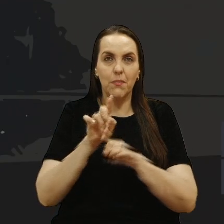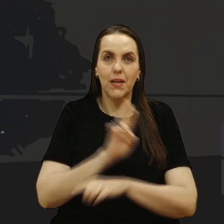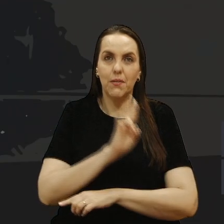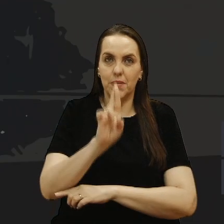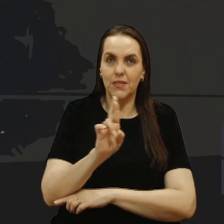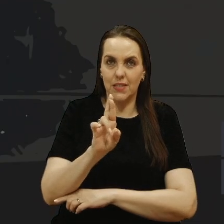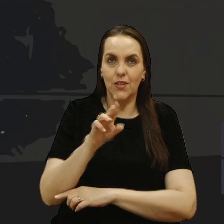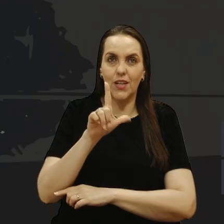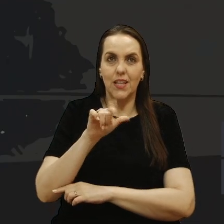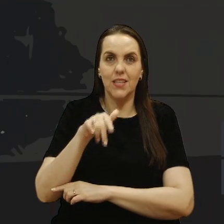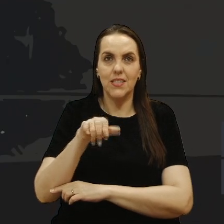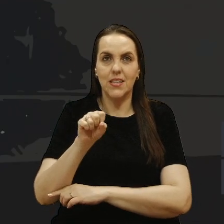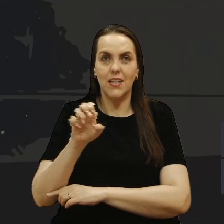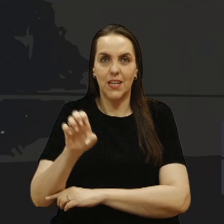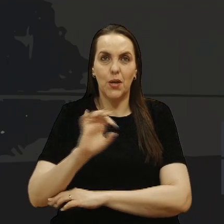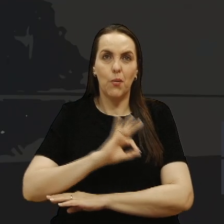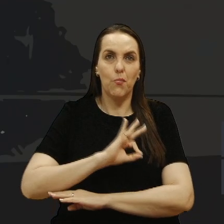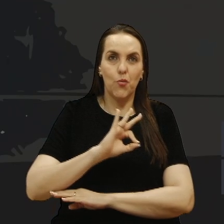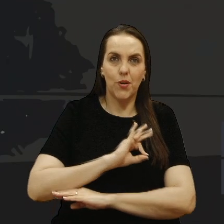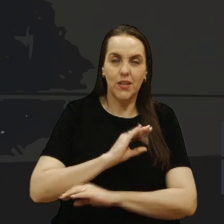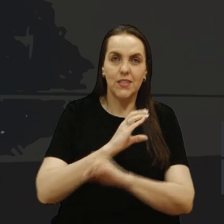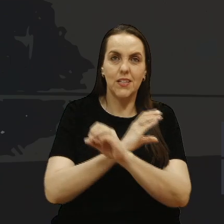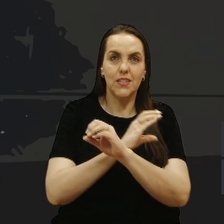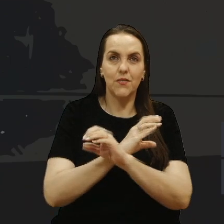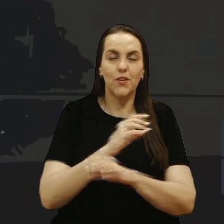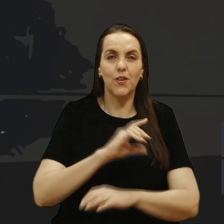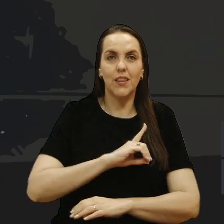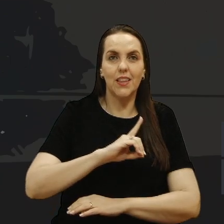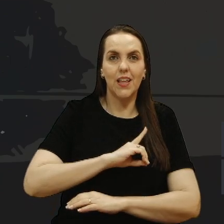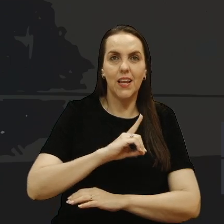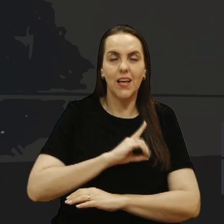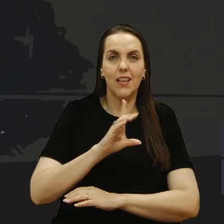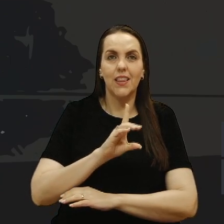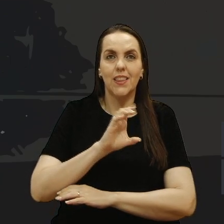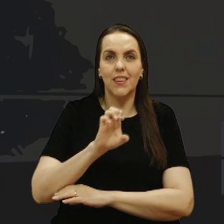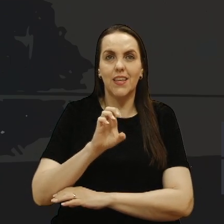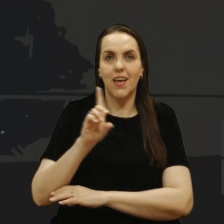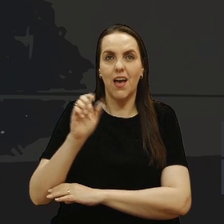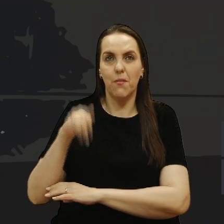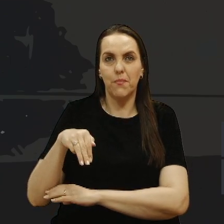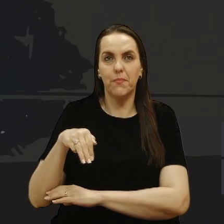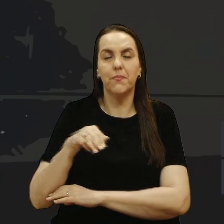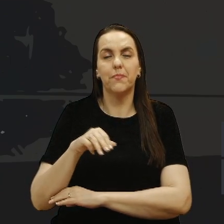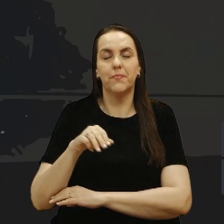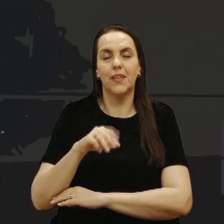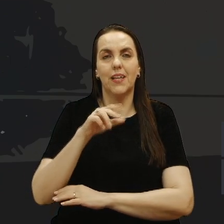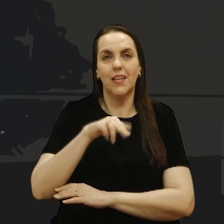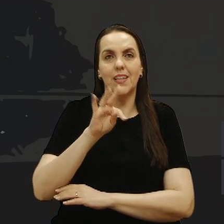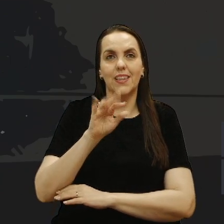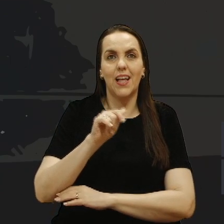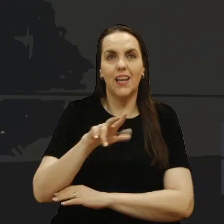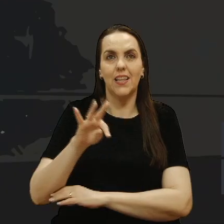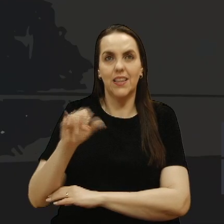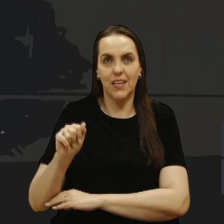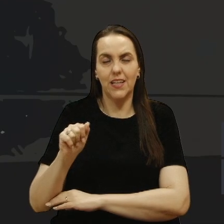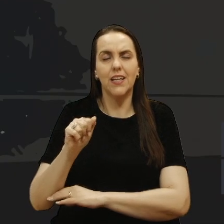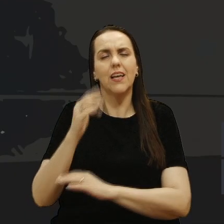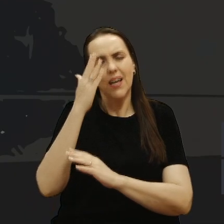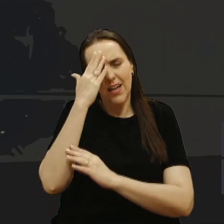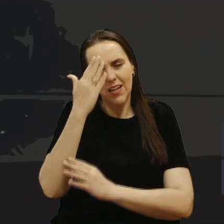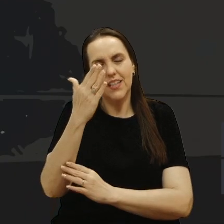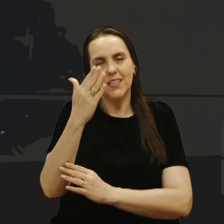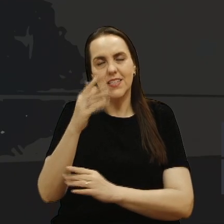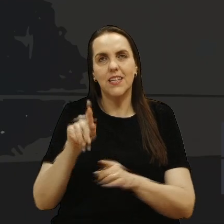foto, da Polícia Civil com a nossa delegada titular da DEAN, delegada Thalita. Então, agradecer imensamente a doutora